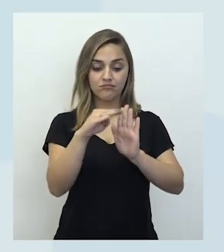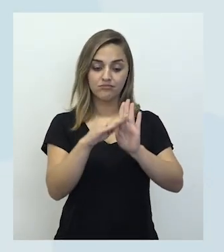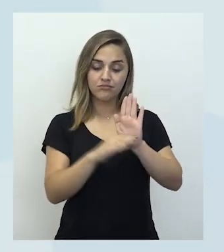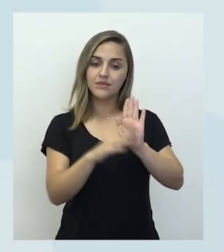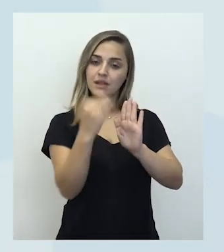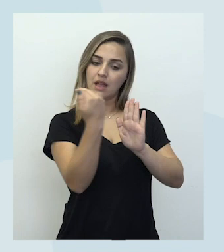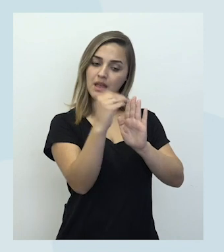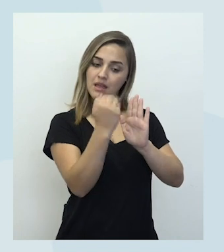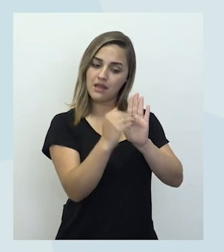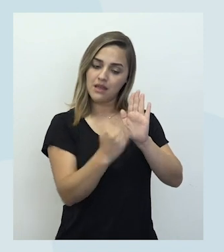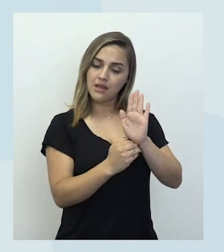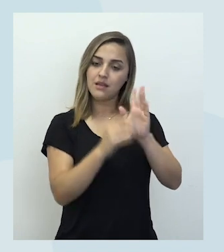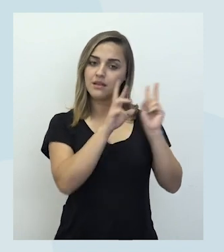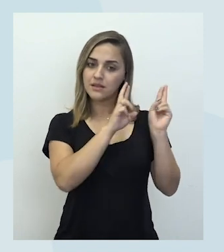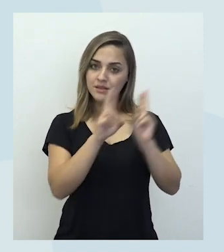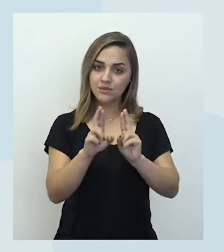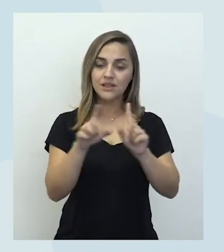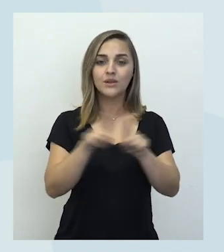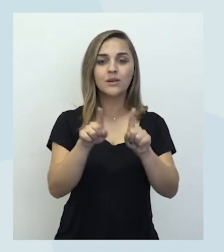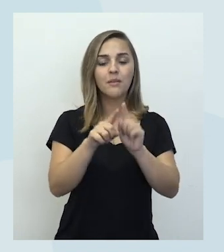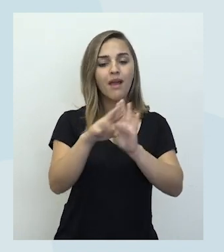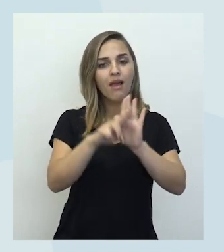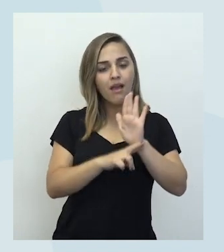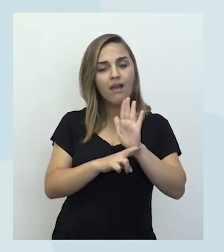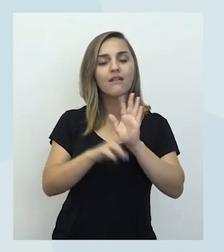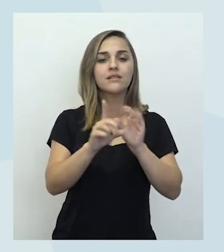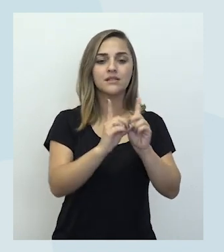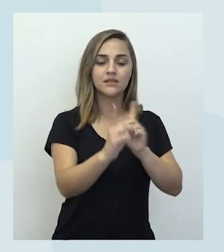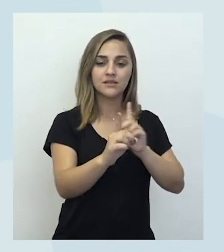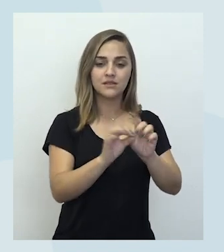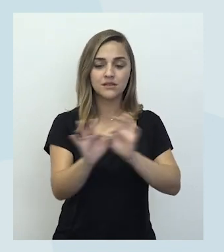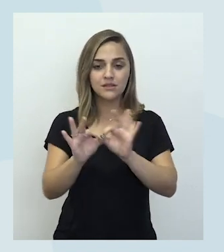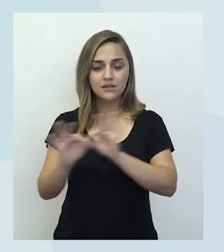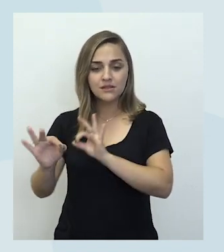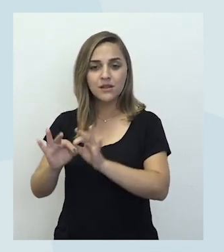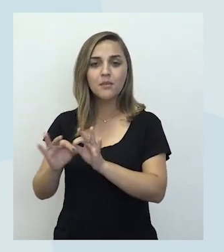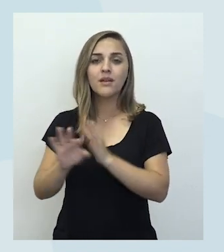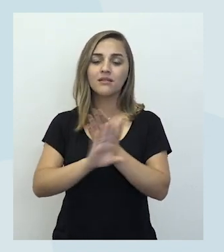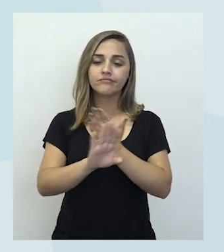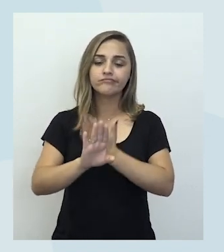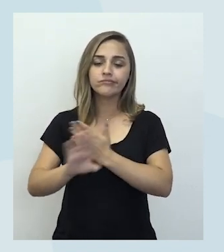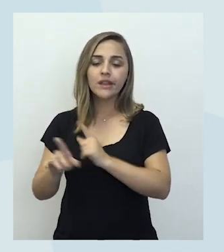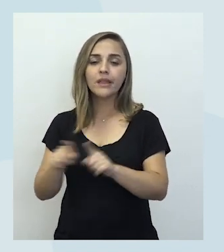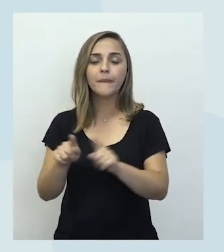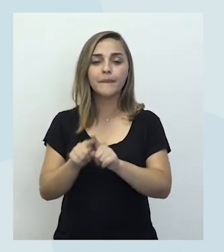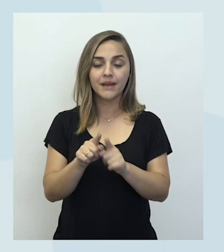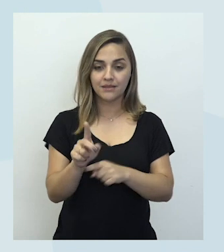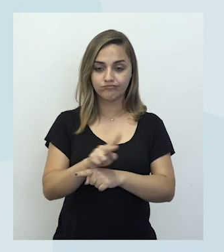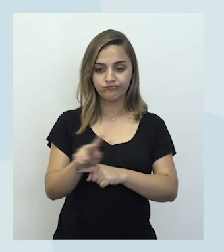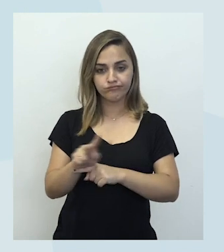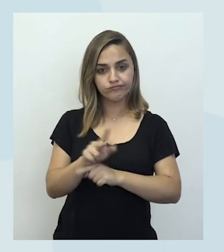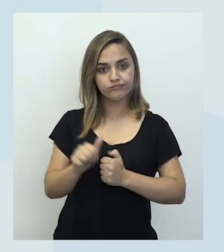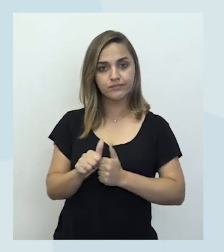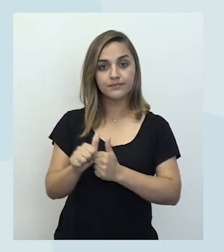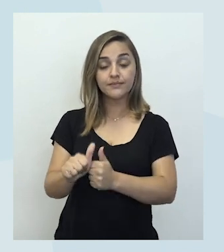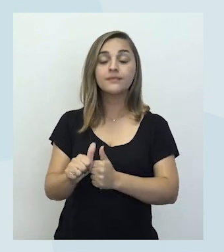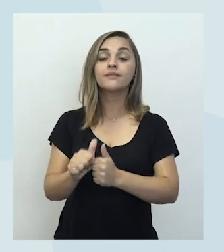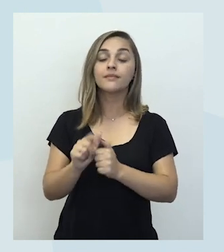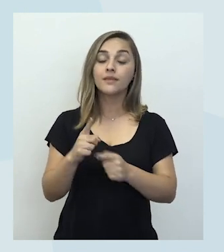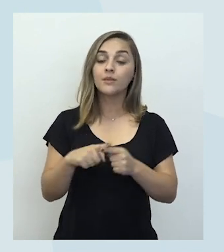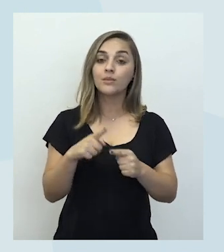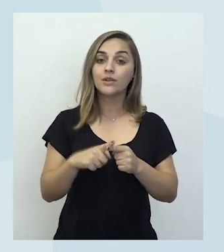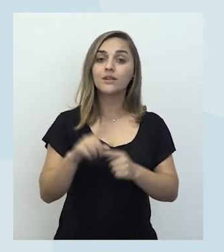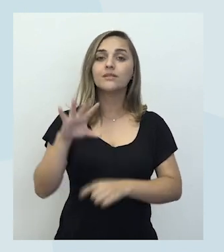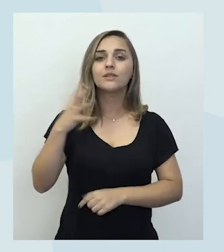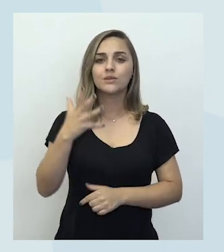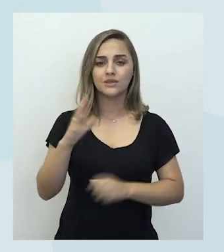de saúde, com regras de distanciamento social, higiene, limpeza de ambientes, comunicação e monitoramento. Por que vai acontecer